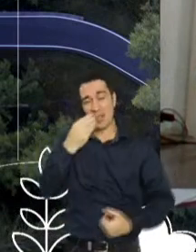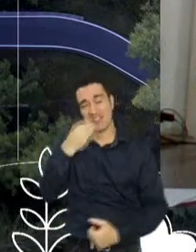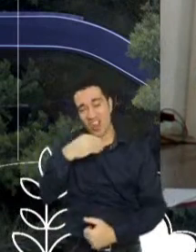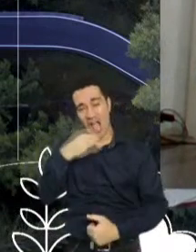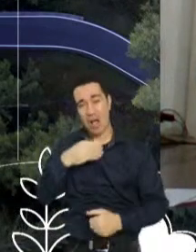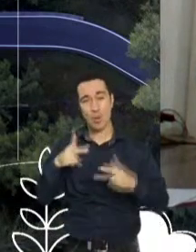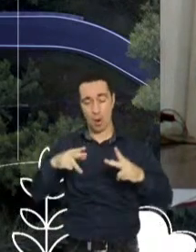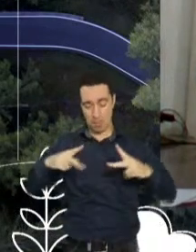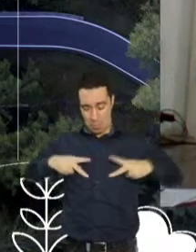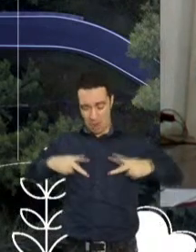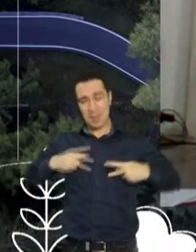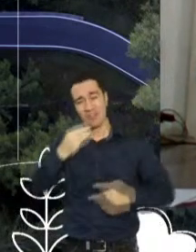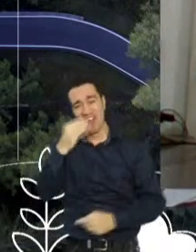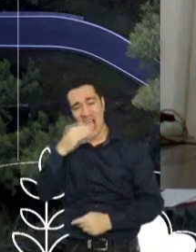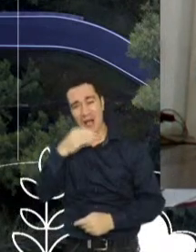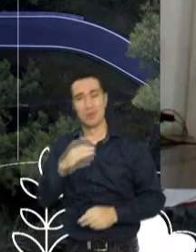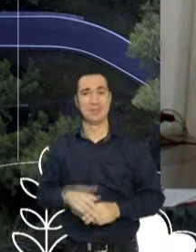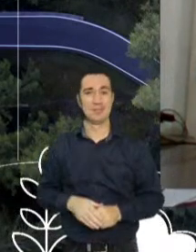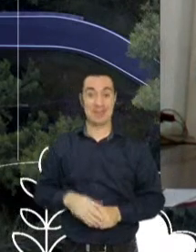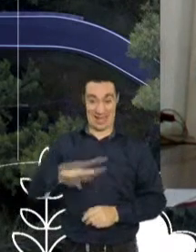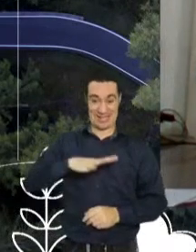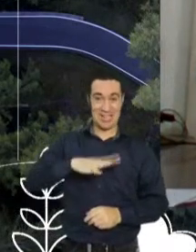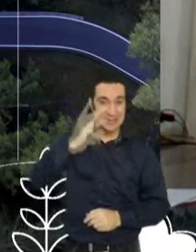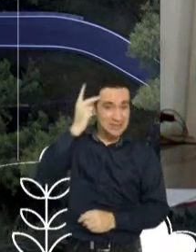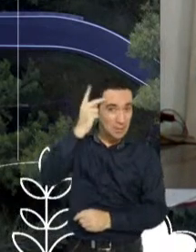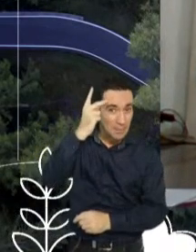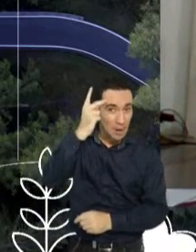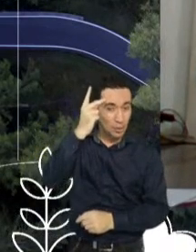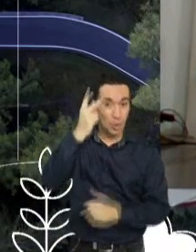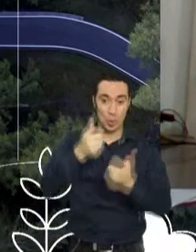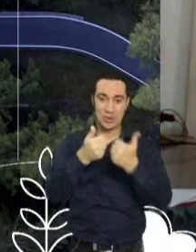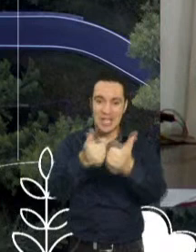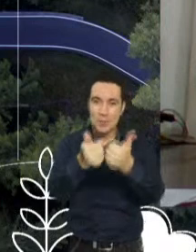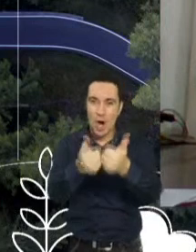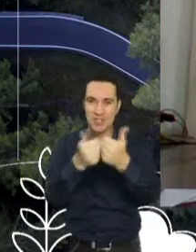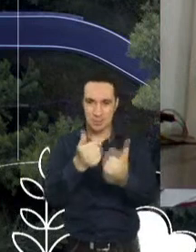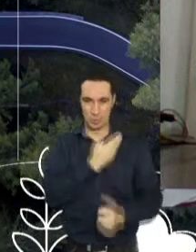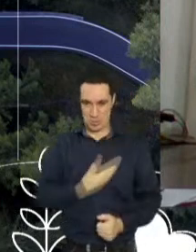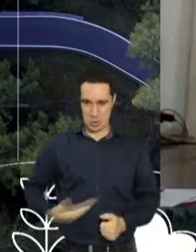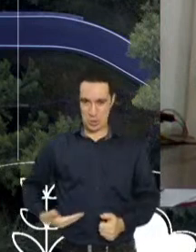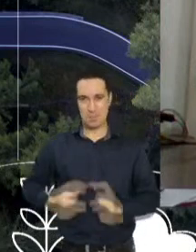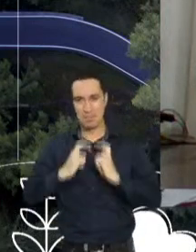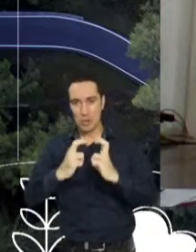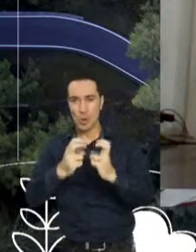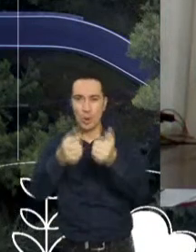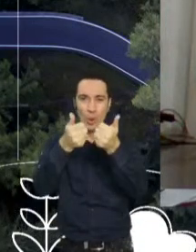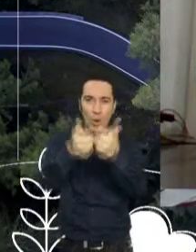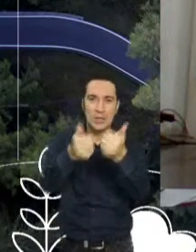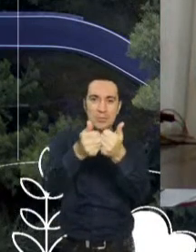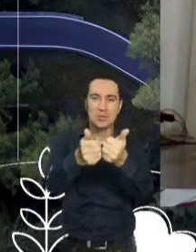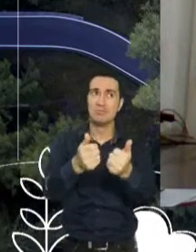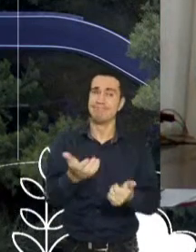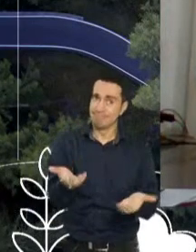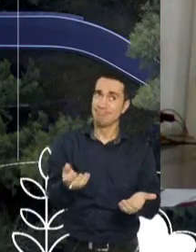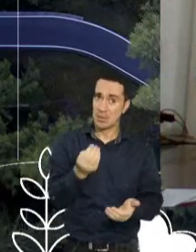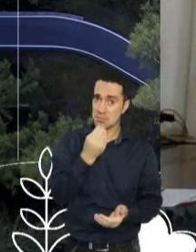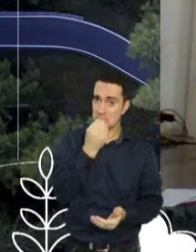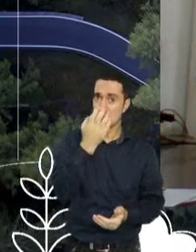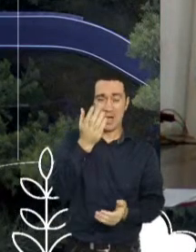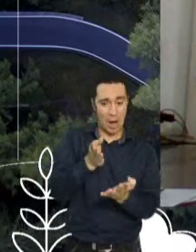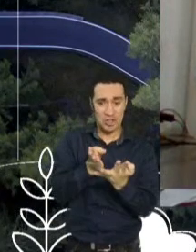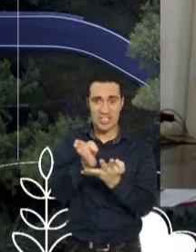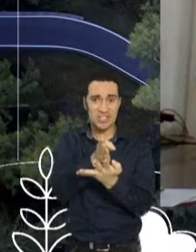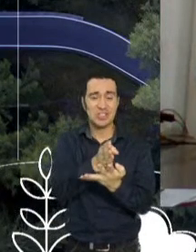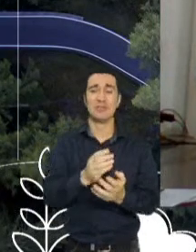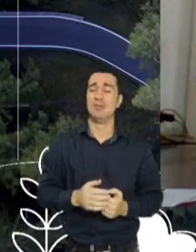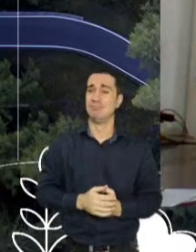fumantes. E não é pouco. Na cidade de São Paulo, o transporte coletivo, ele é um fumo que